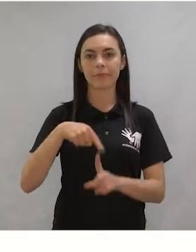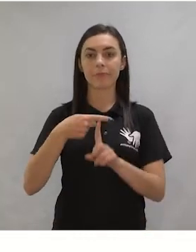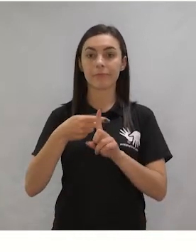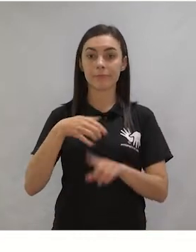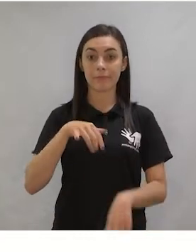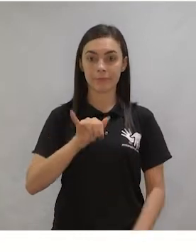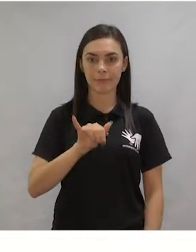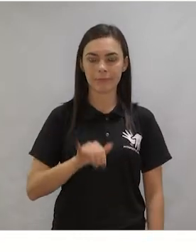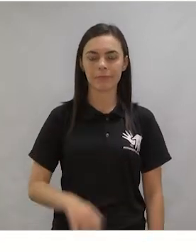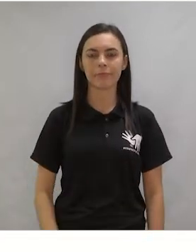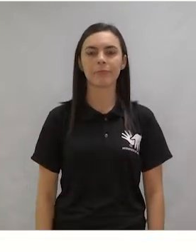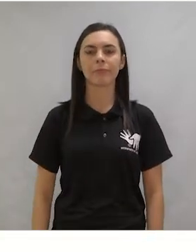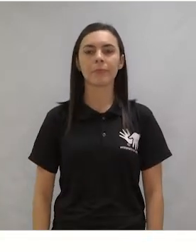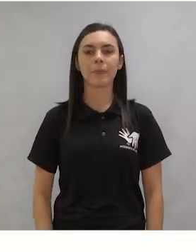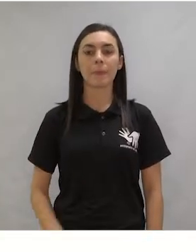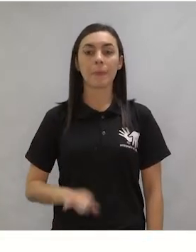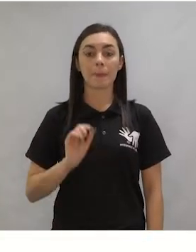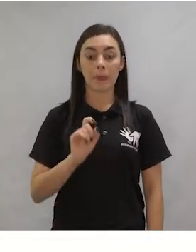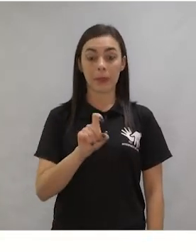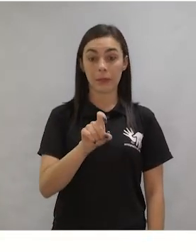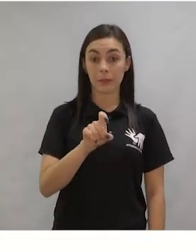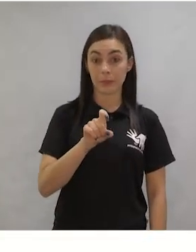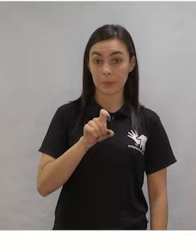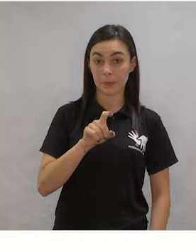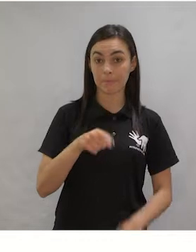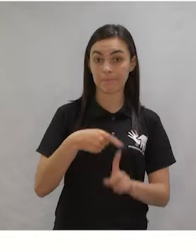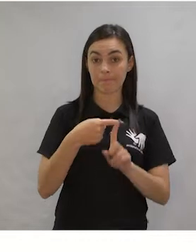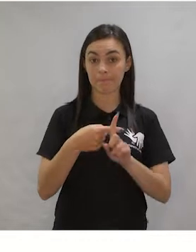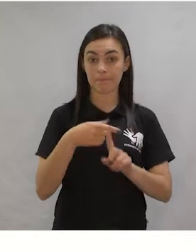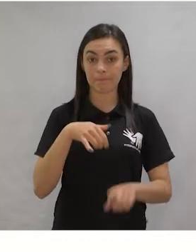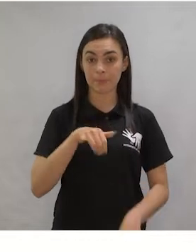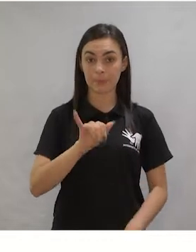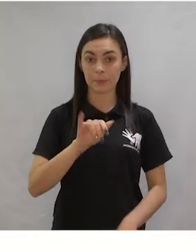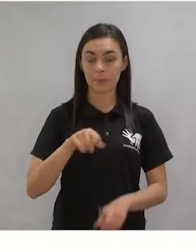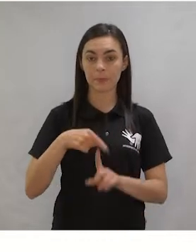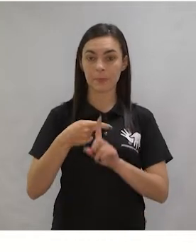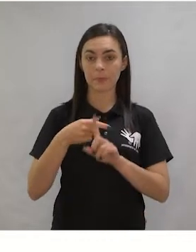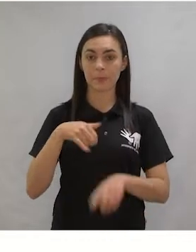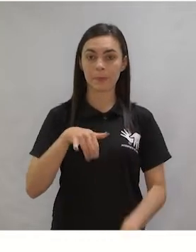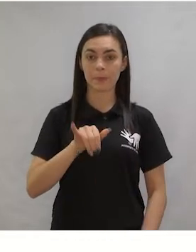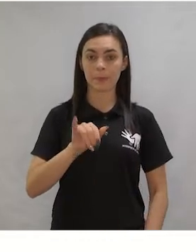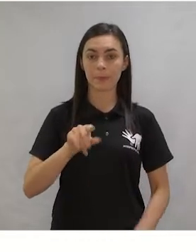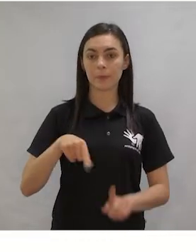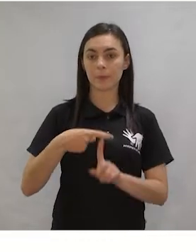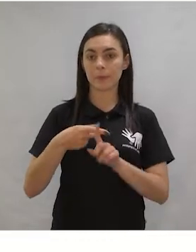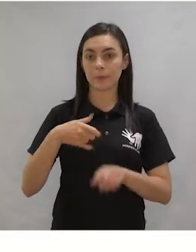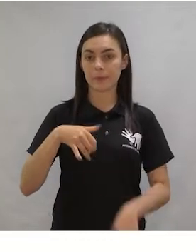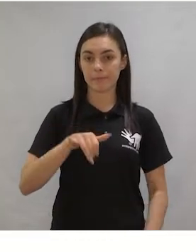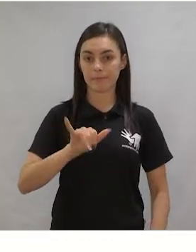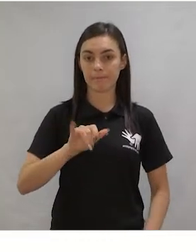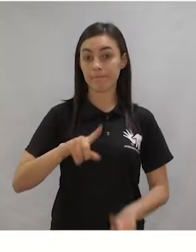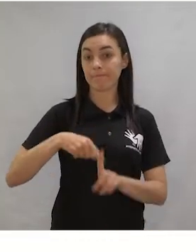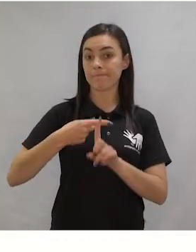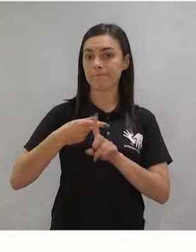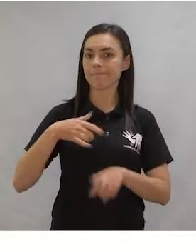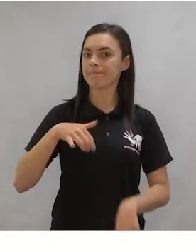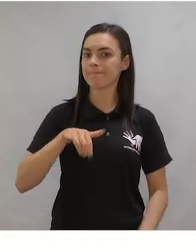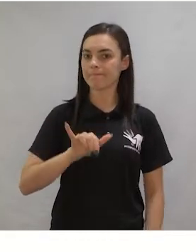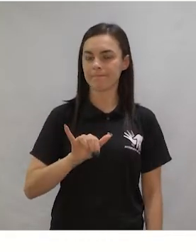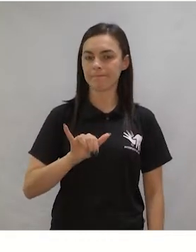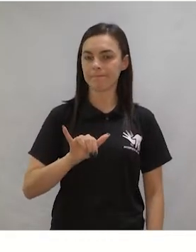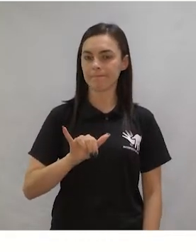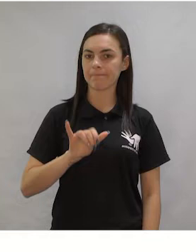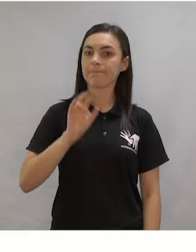uma, mais uma. Então, X mais Y, mais Y, mais Y, mais